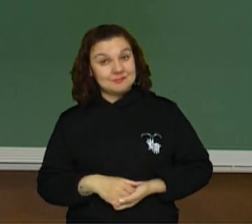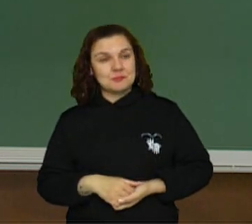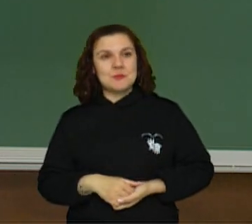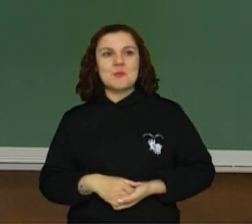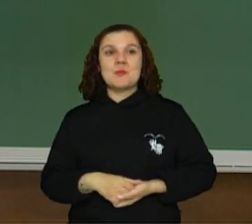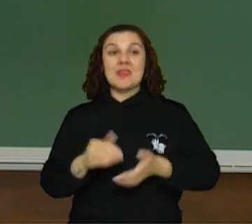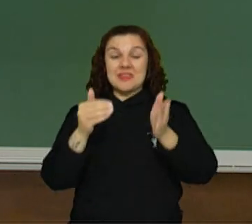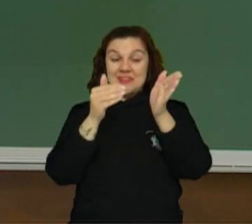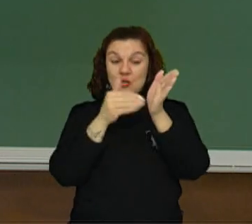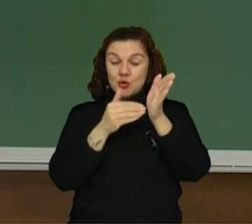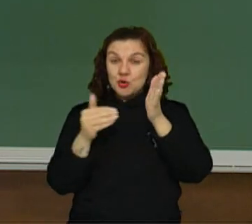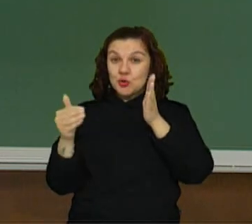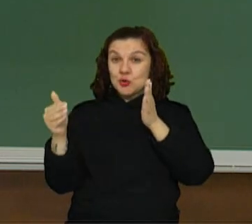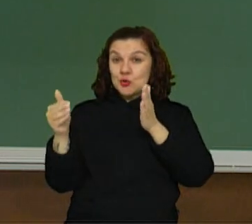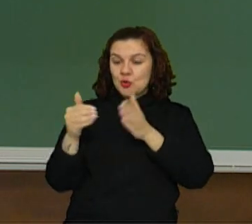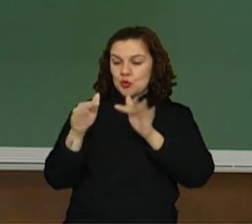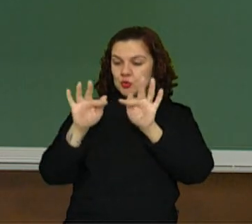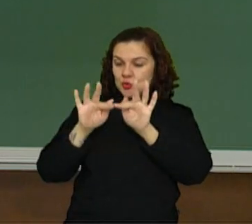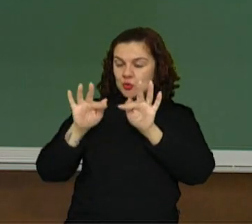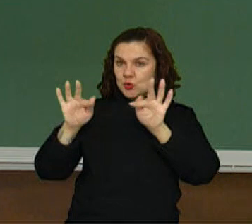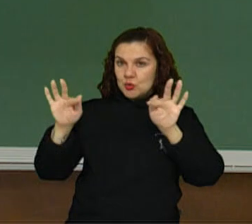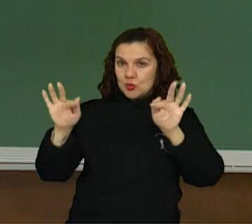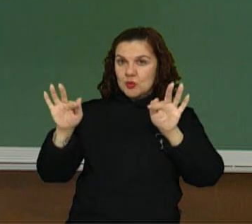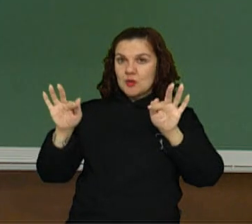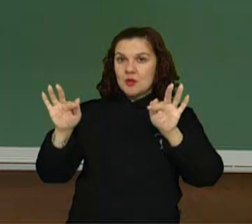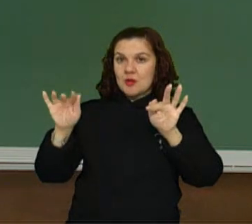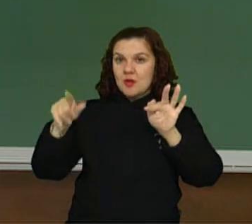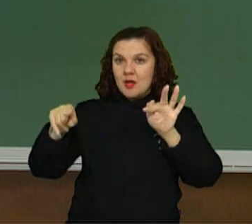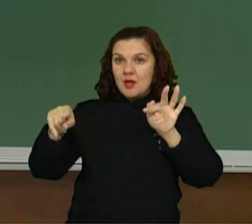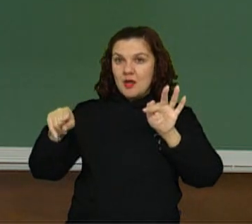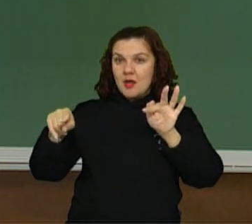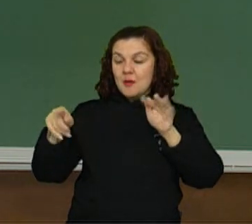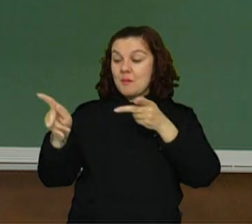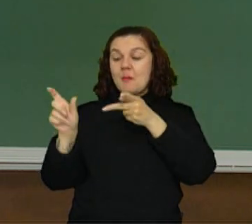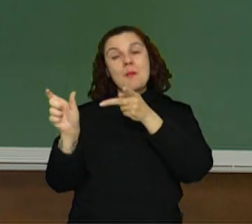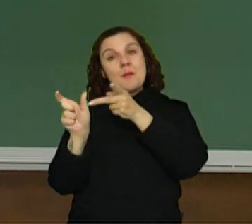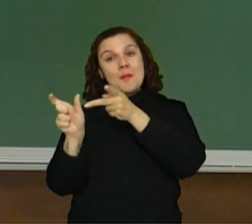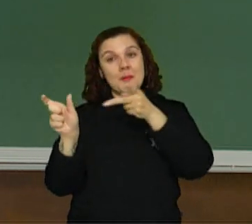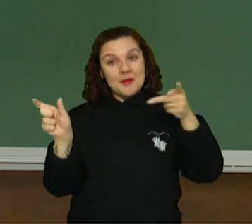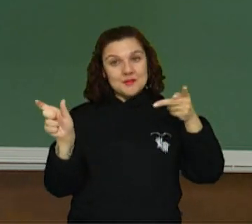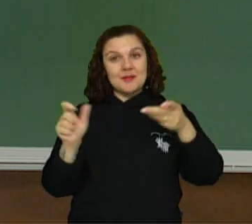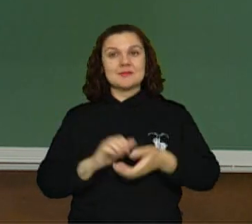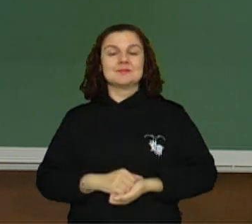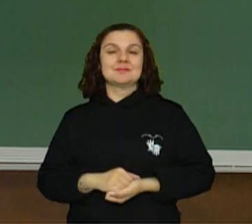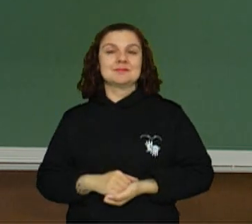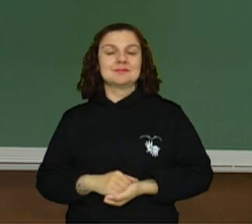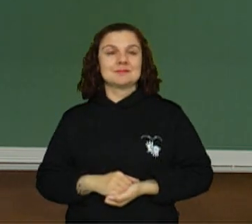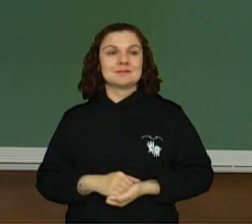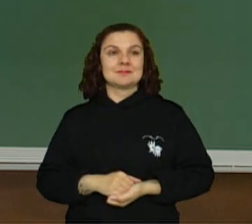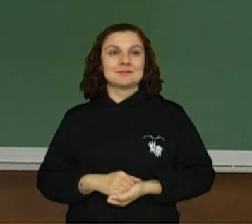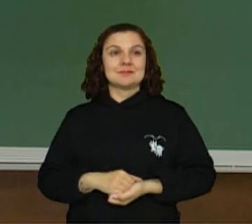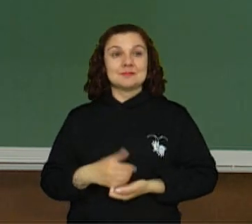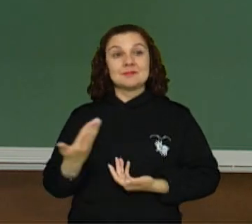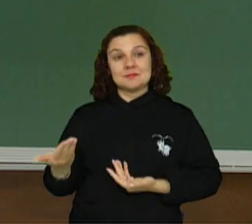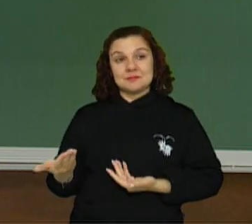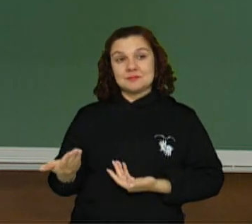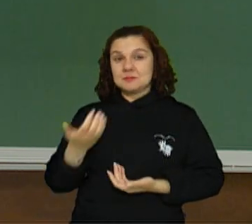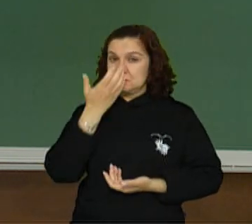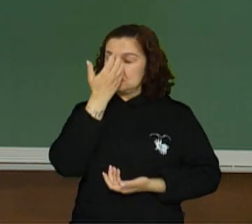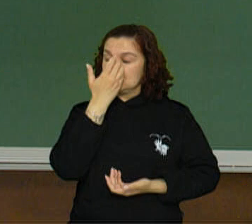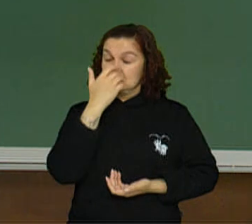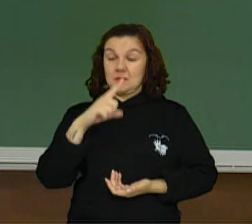que toda oração é chamada de predicado, não é verdade? Então, claro que tem